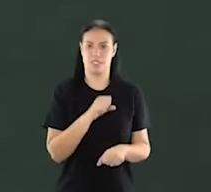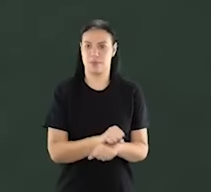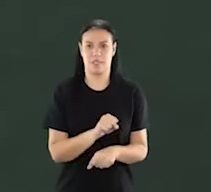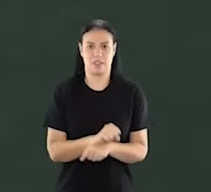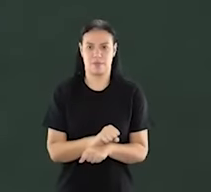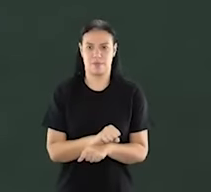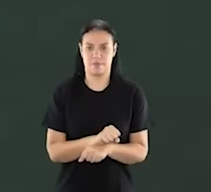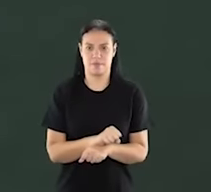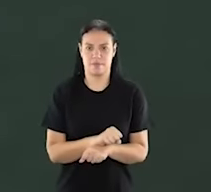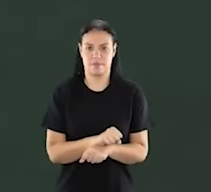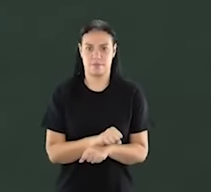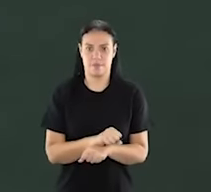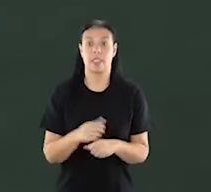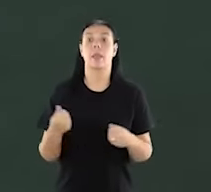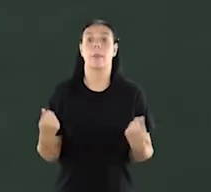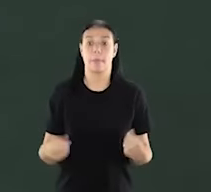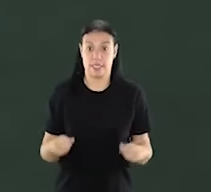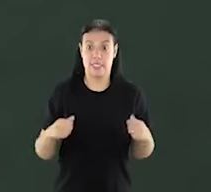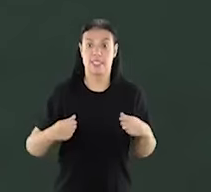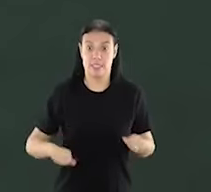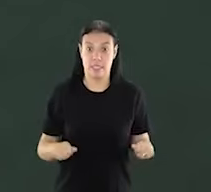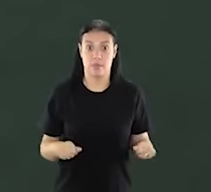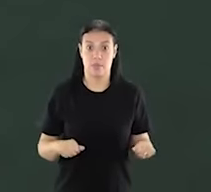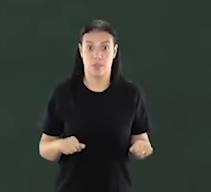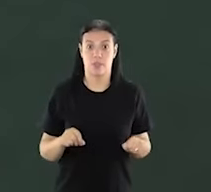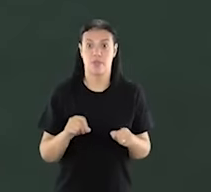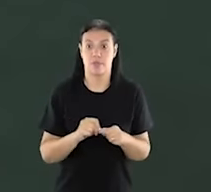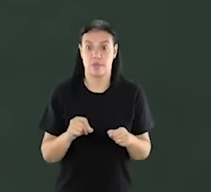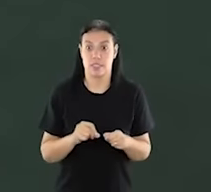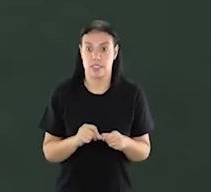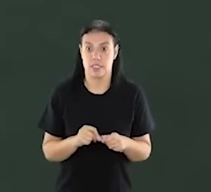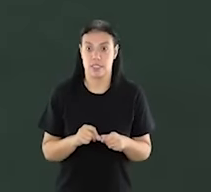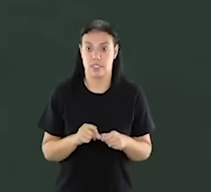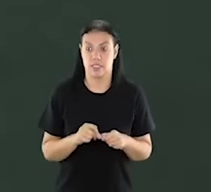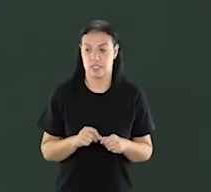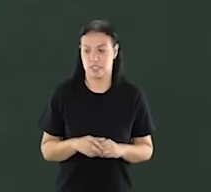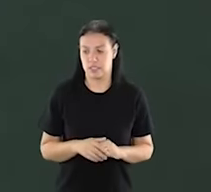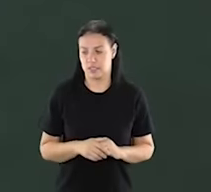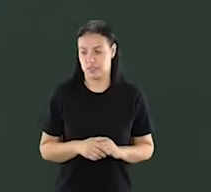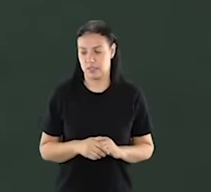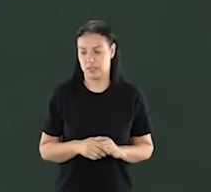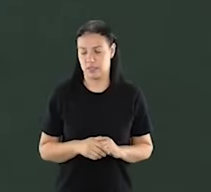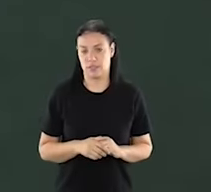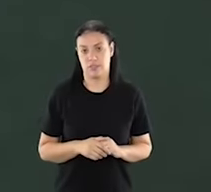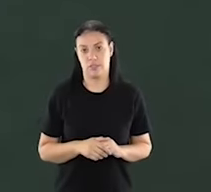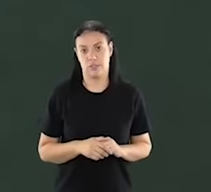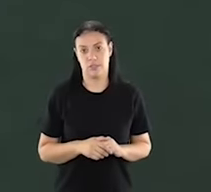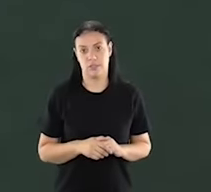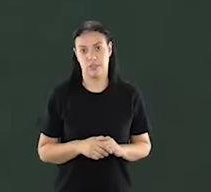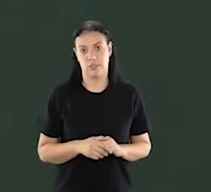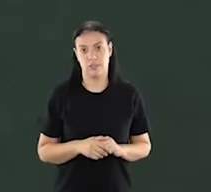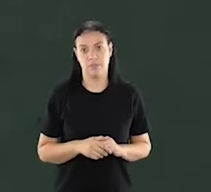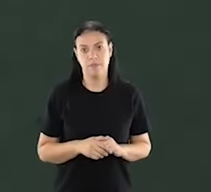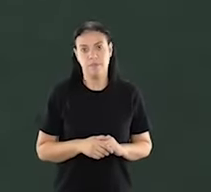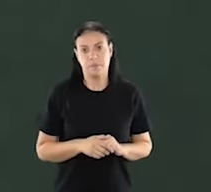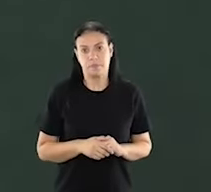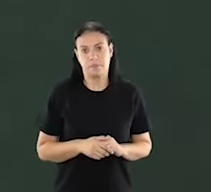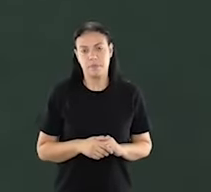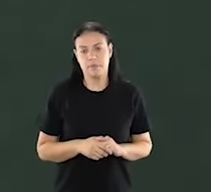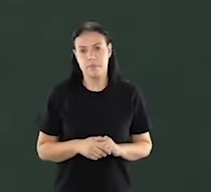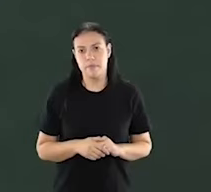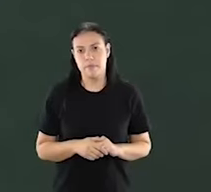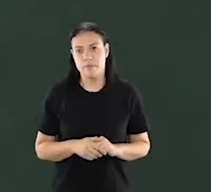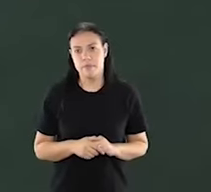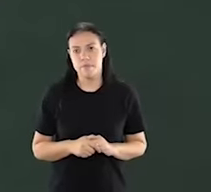É uma causa não só de consequências eternas, mas é uma causa urgentíssima. Mas eu quero concluir e